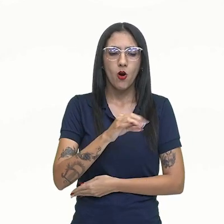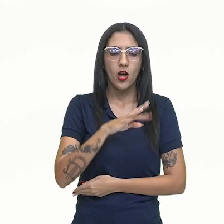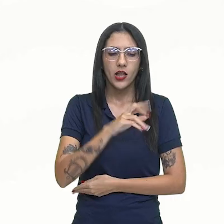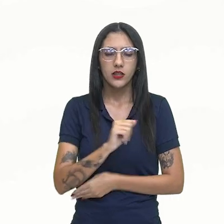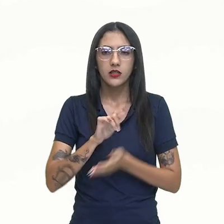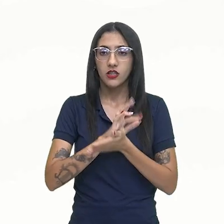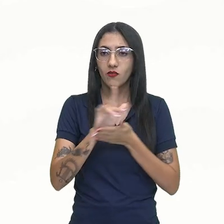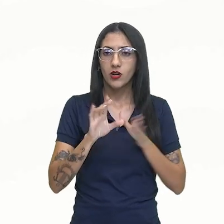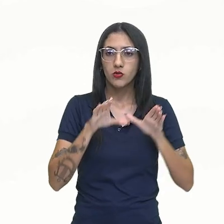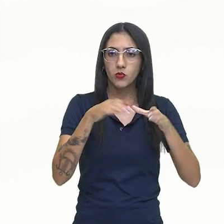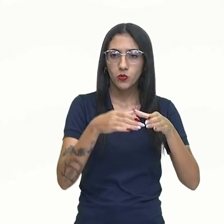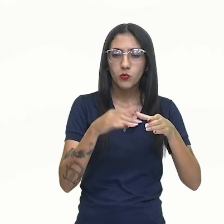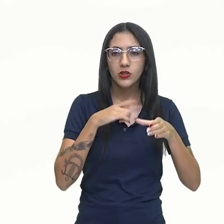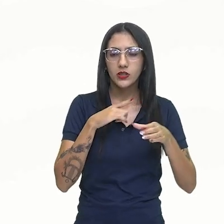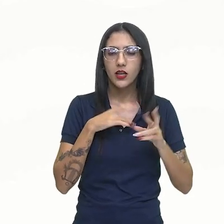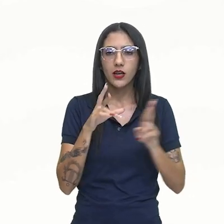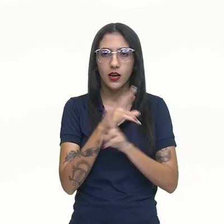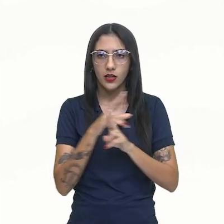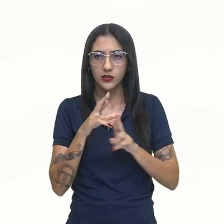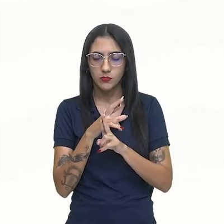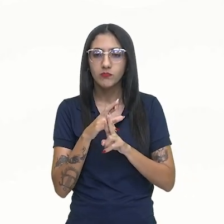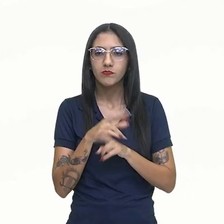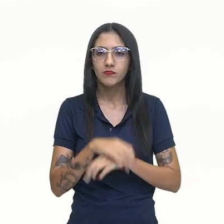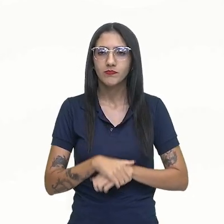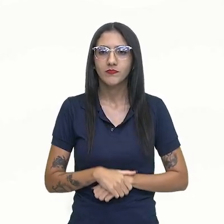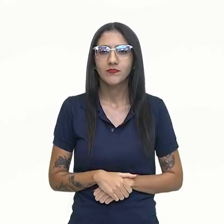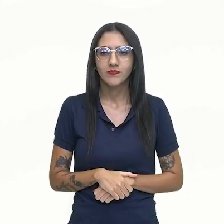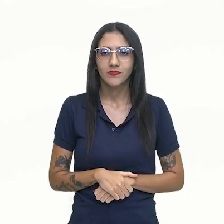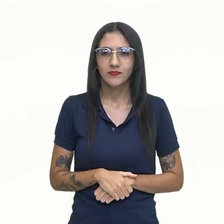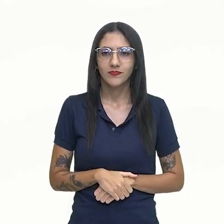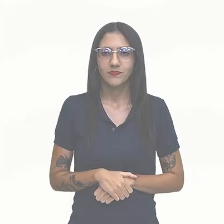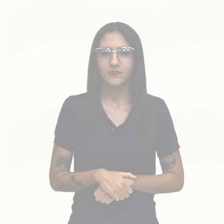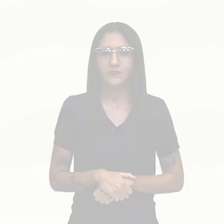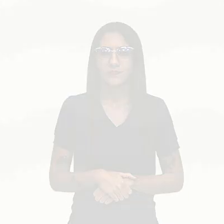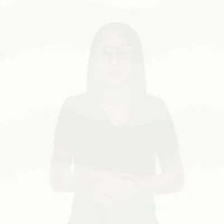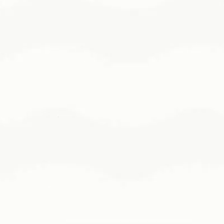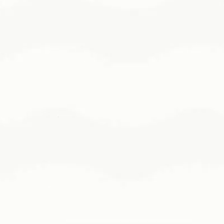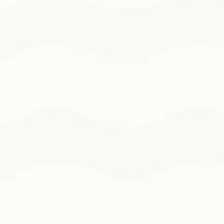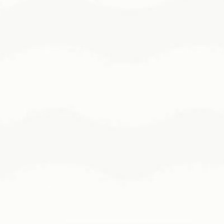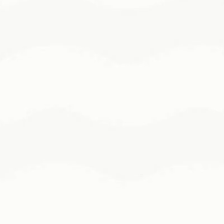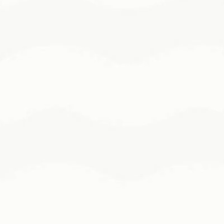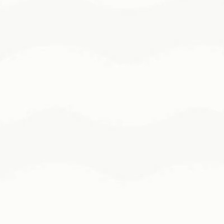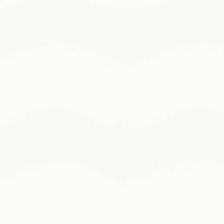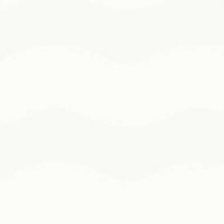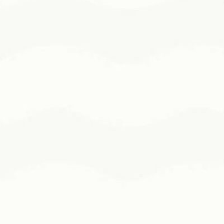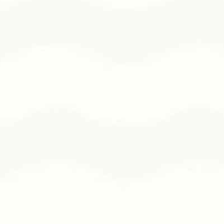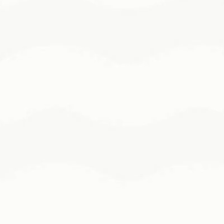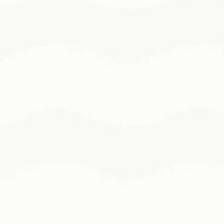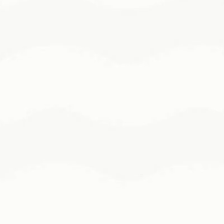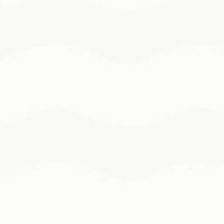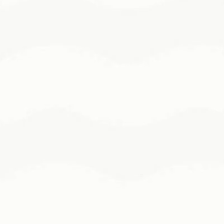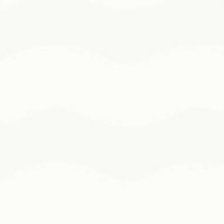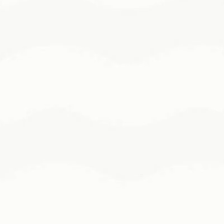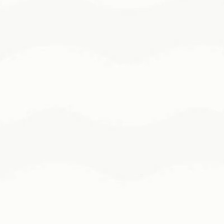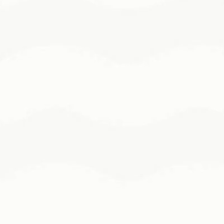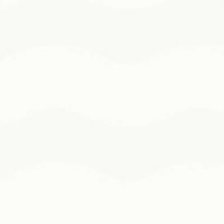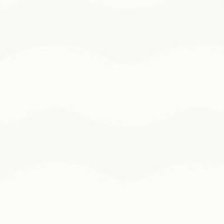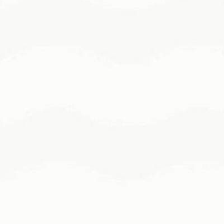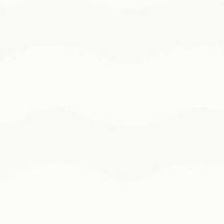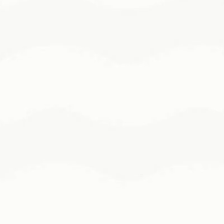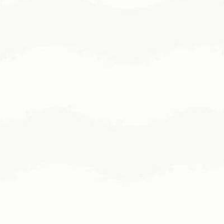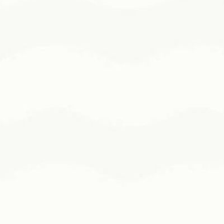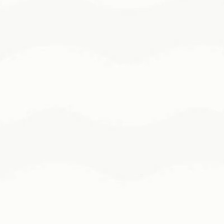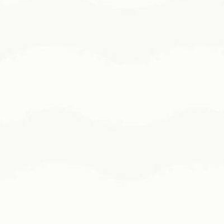que interagem entre si. Tem comunidades em ambientes aquáticos? Tem. Tem comunidades específicas em ambientes terrestres?